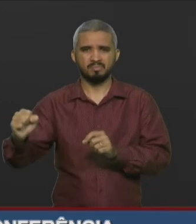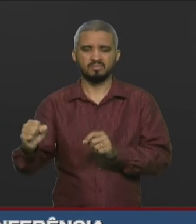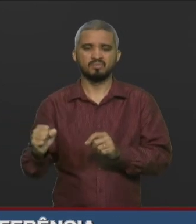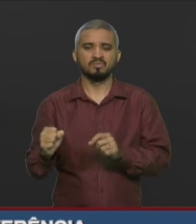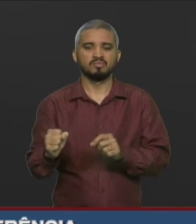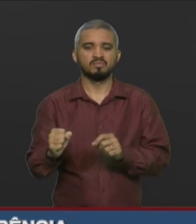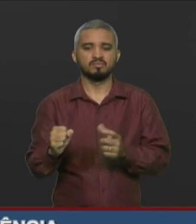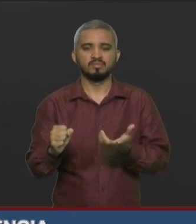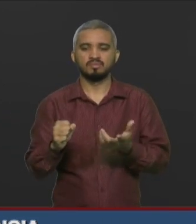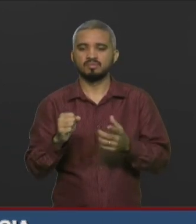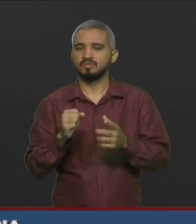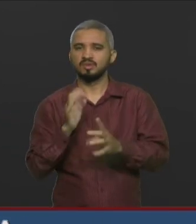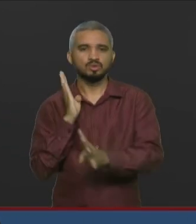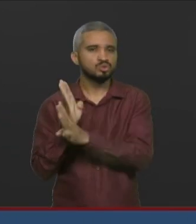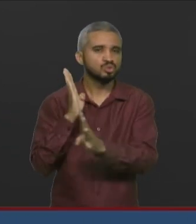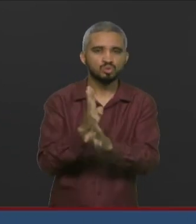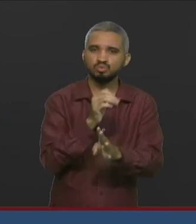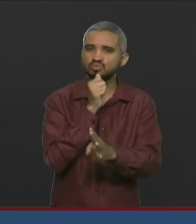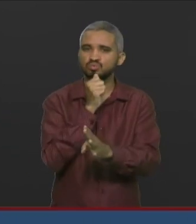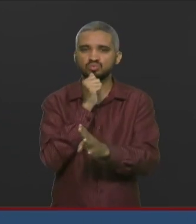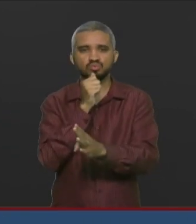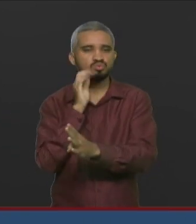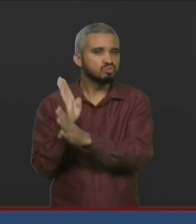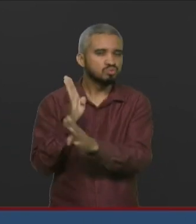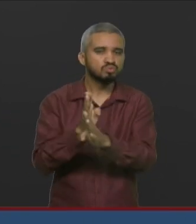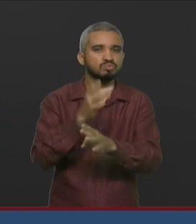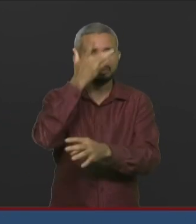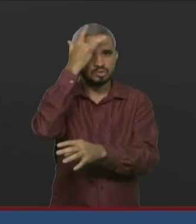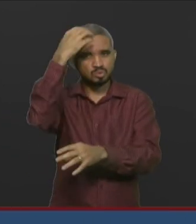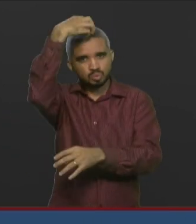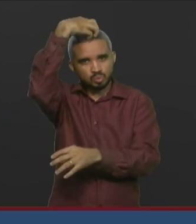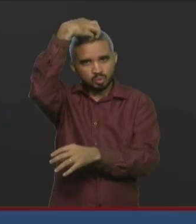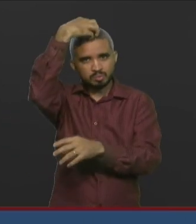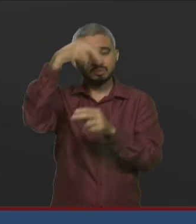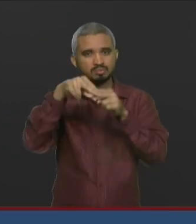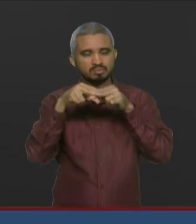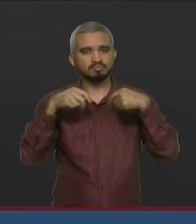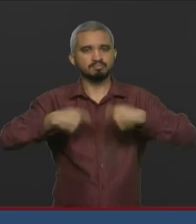Brasil, portanto, é fundamental a gente fortalecer a Polícia Civil do Maranhão.